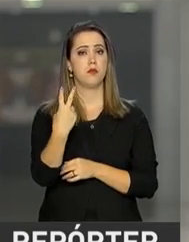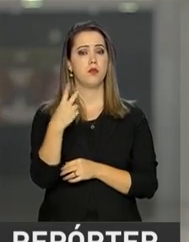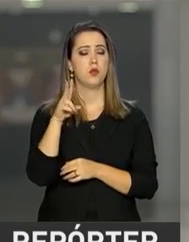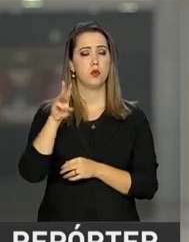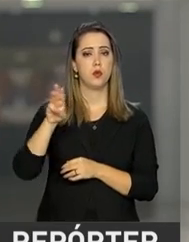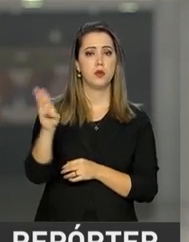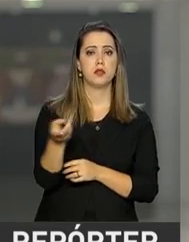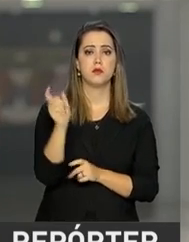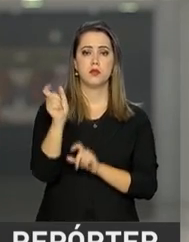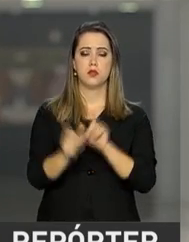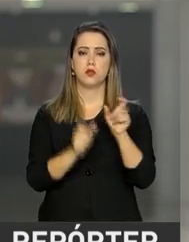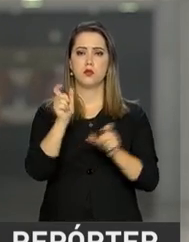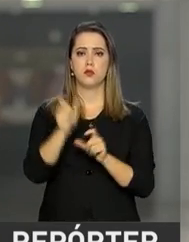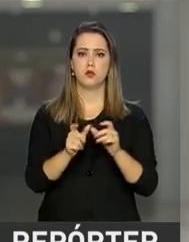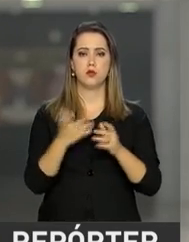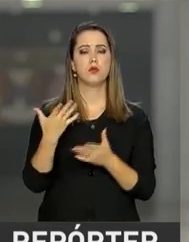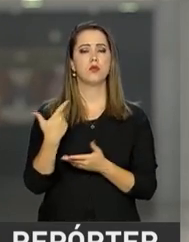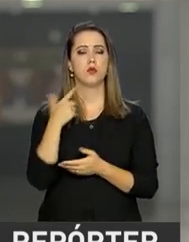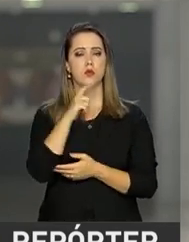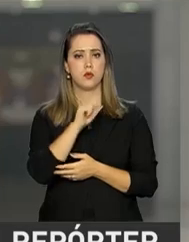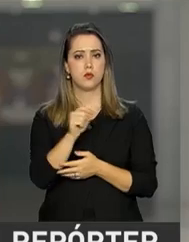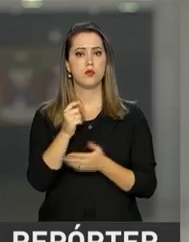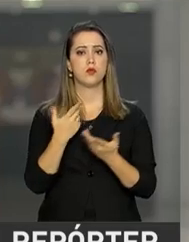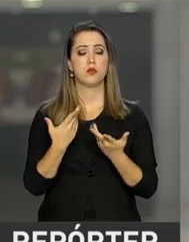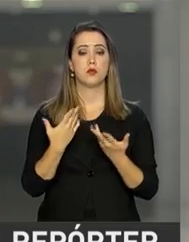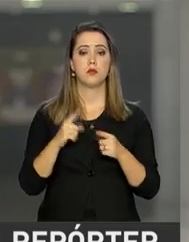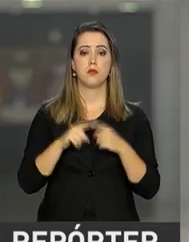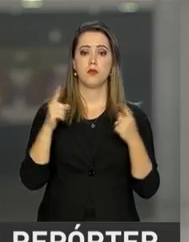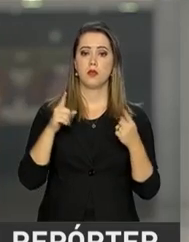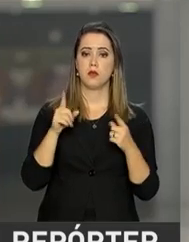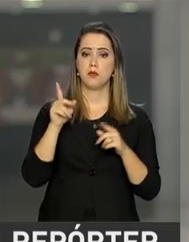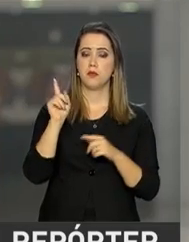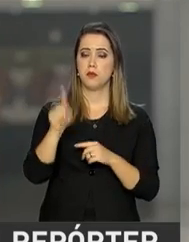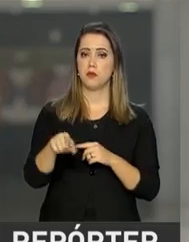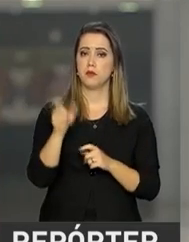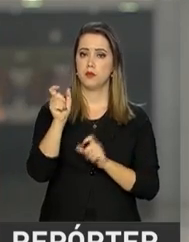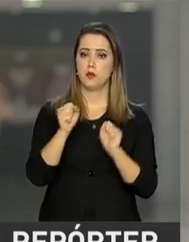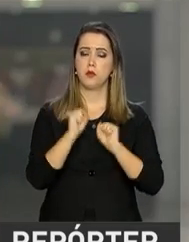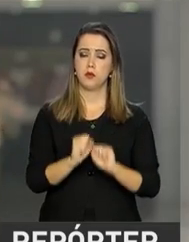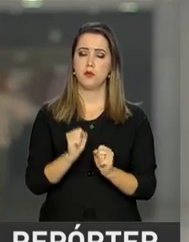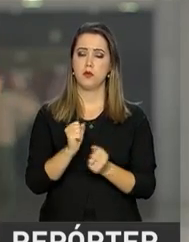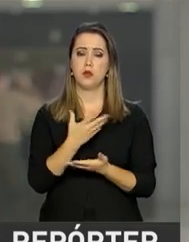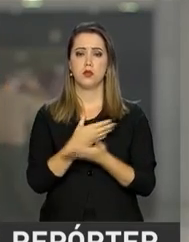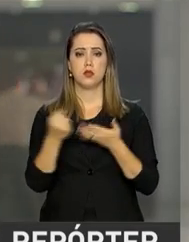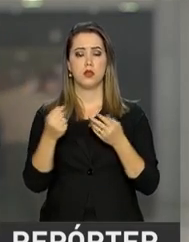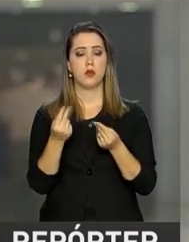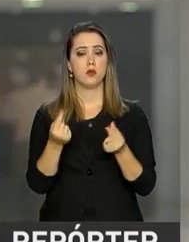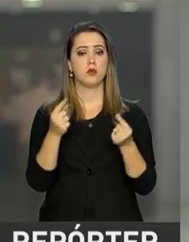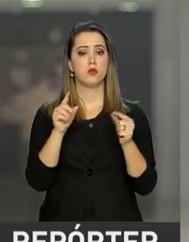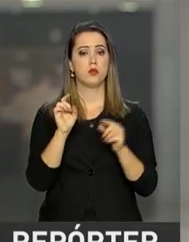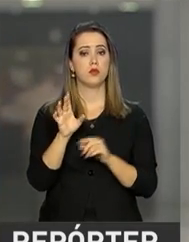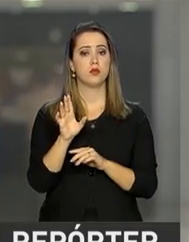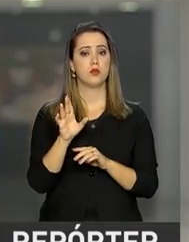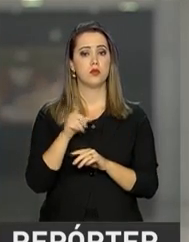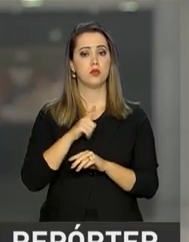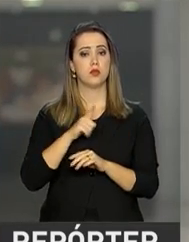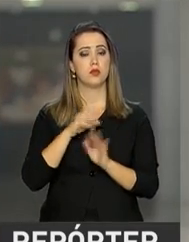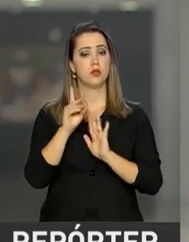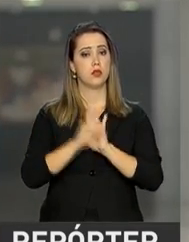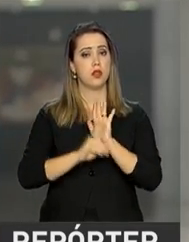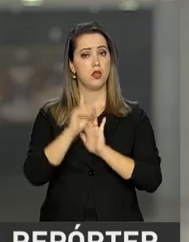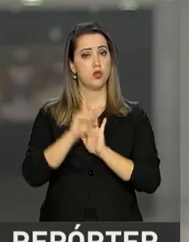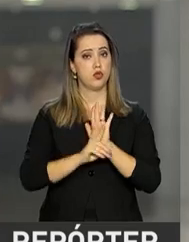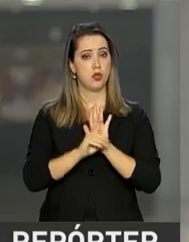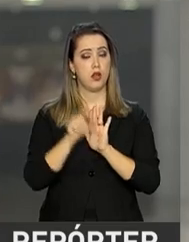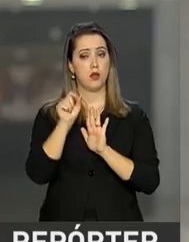milhões de pessoas foram beneficiadas mas quem realmente pode sacar o benefício bom tem direito a